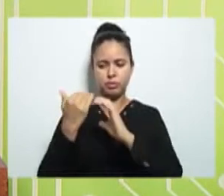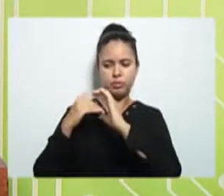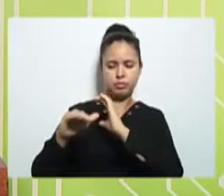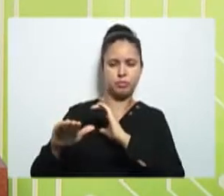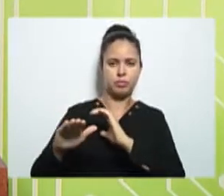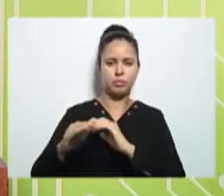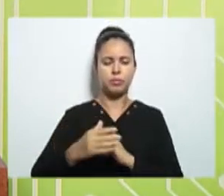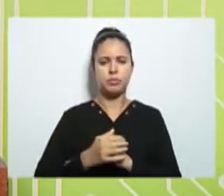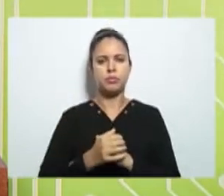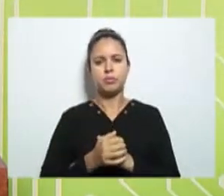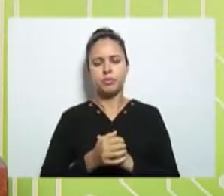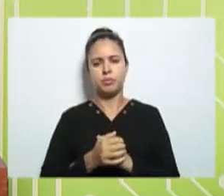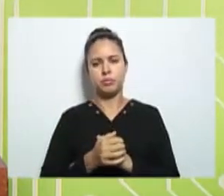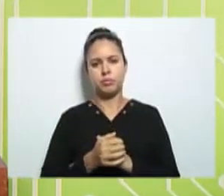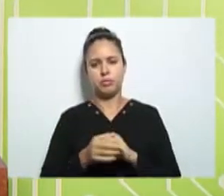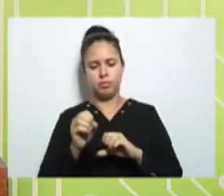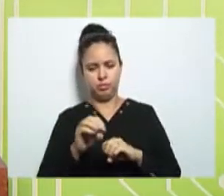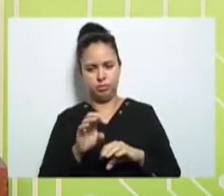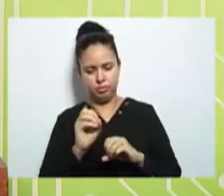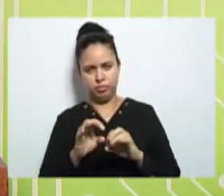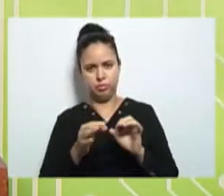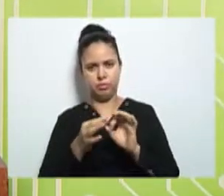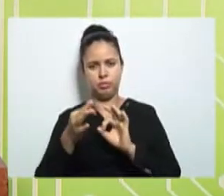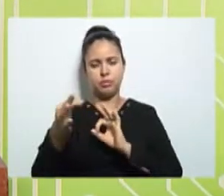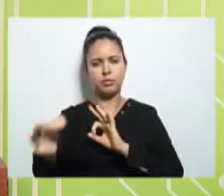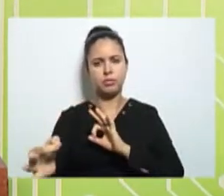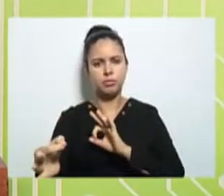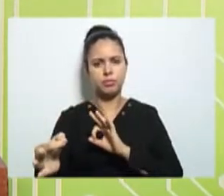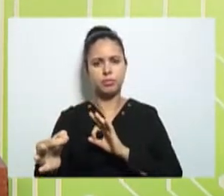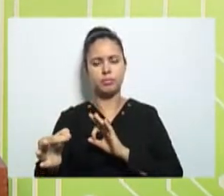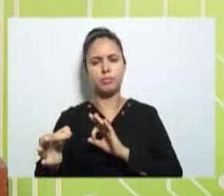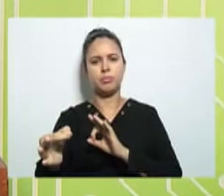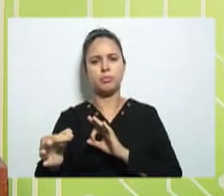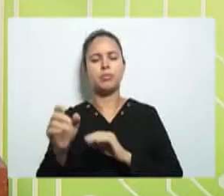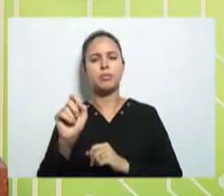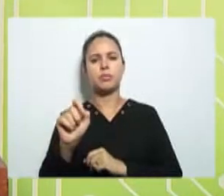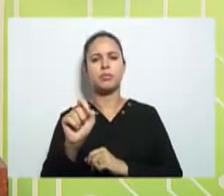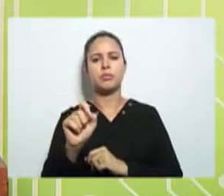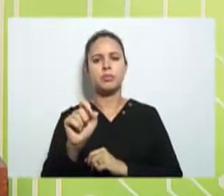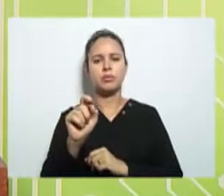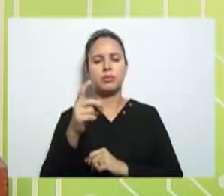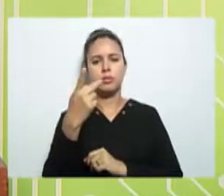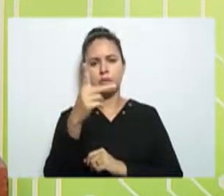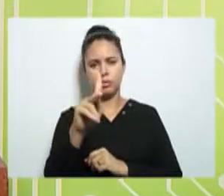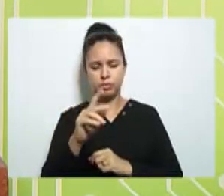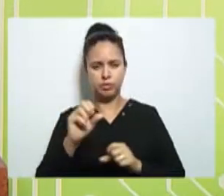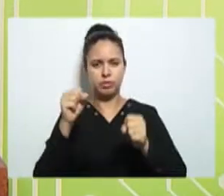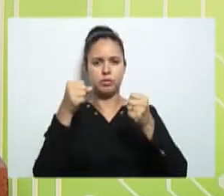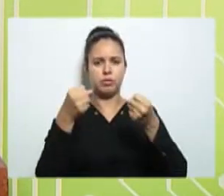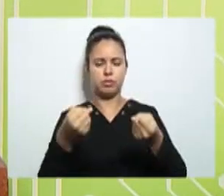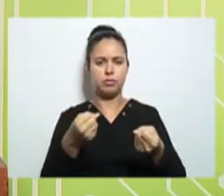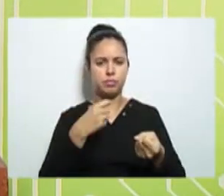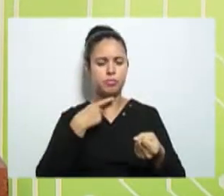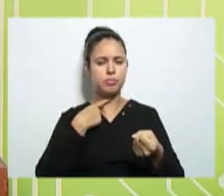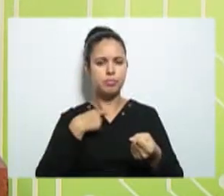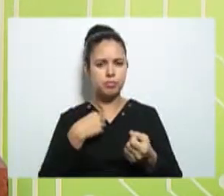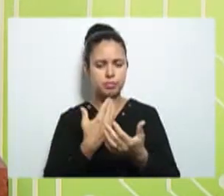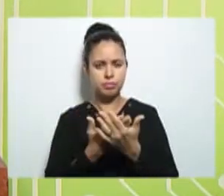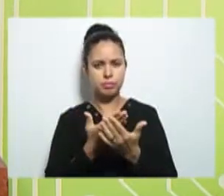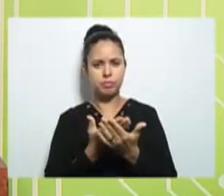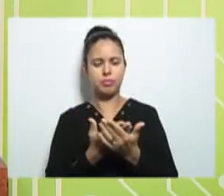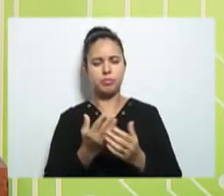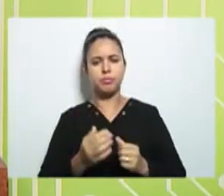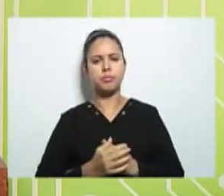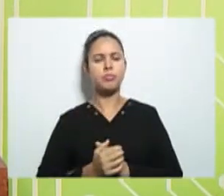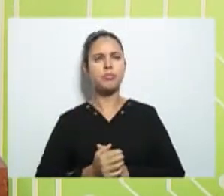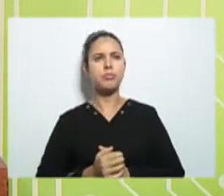Então, a educação à distância depende muito, mas depende mais da sua motivação, da sua vontade, tá? Então agora a gente vai iniciar